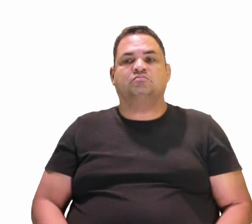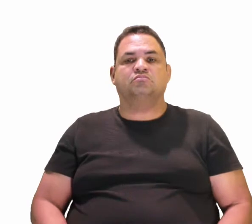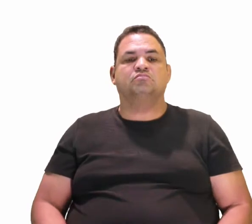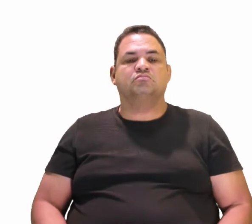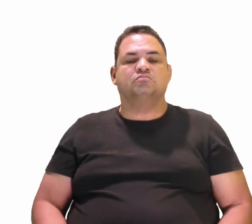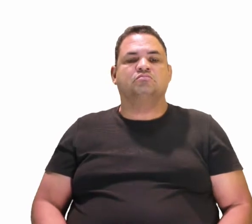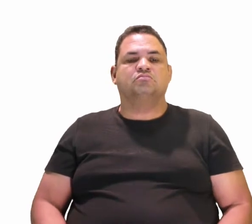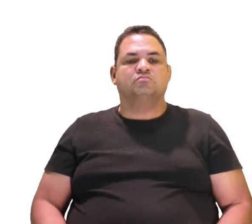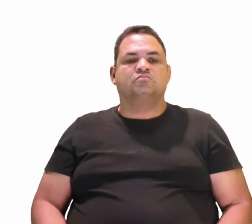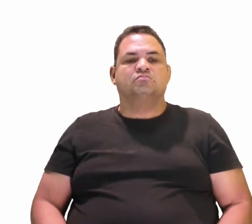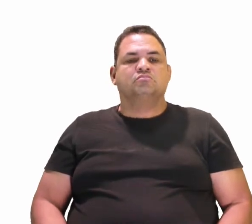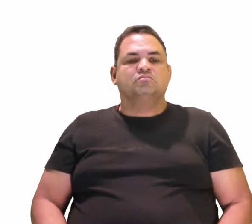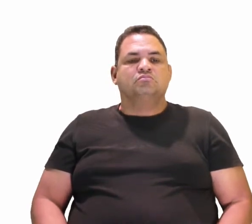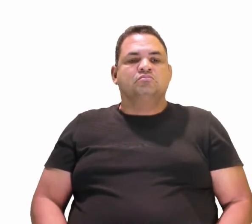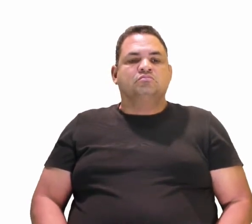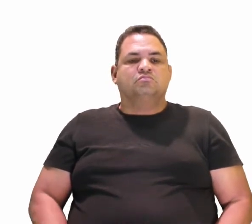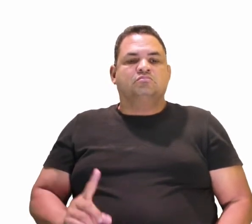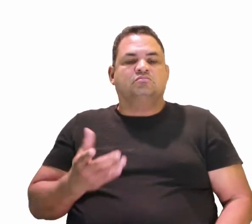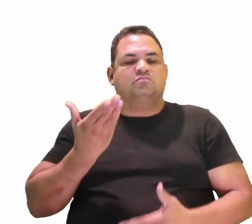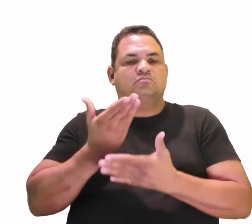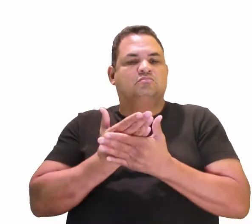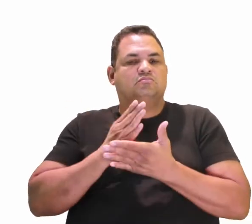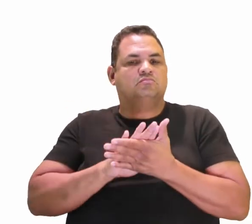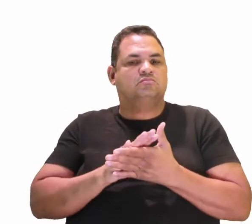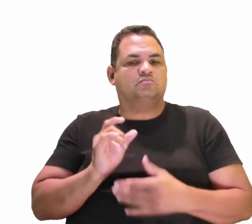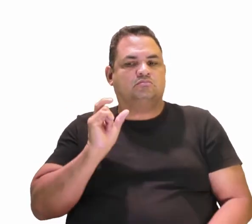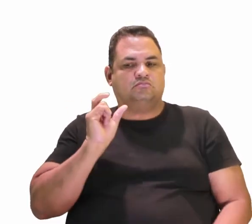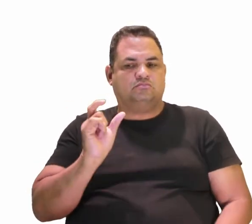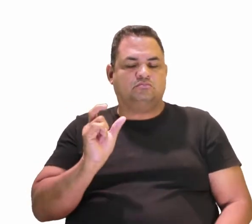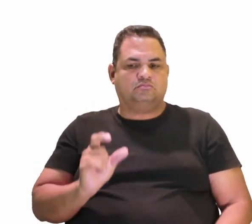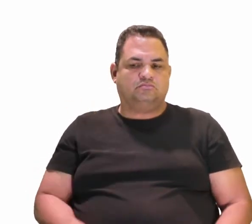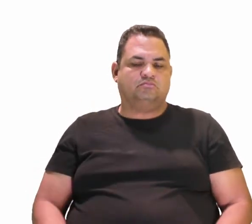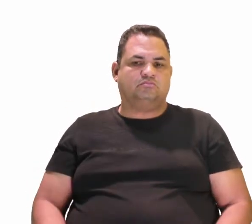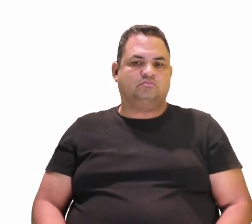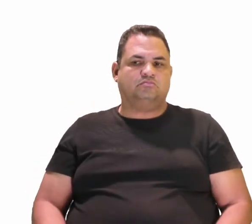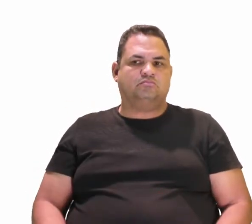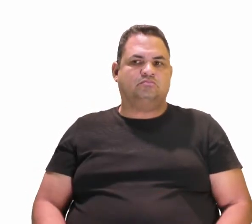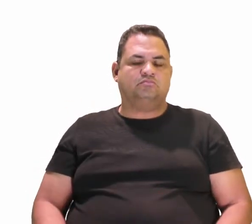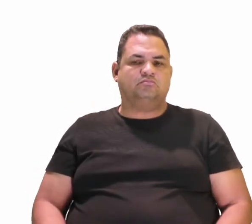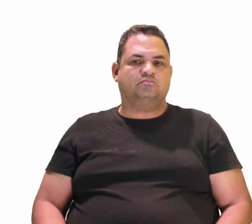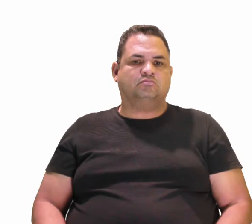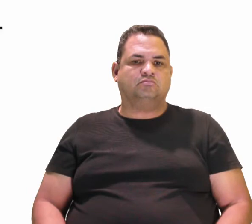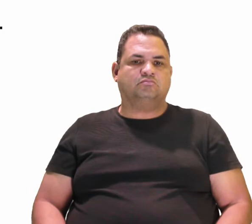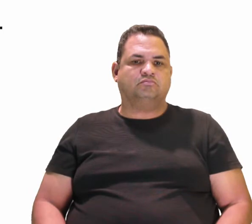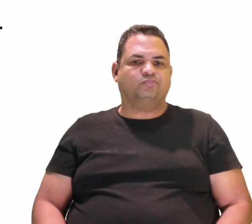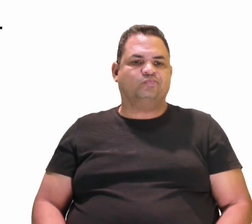auxiliar. Então, você não vai traduzir esta palavrinha. Então, vamos ver aqui